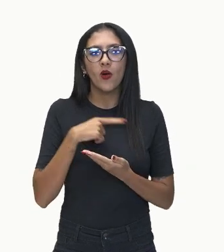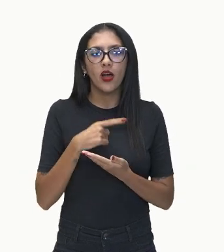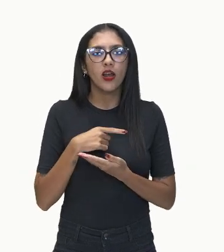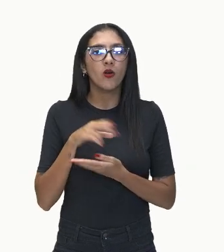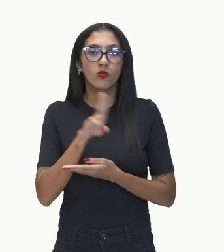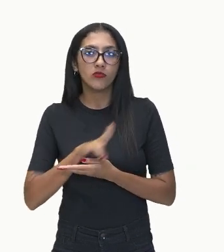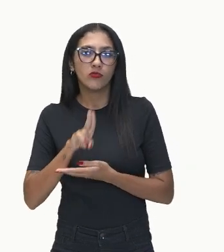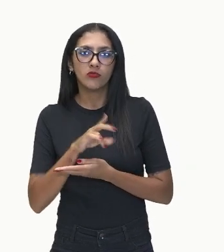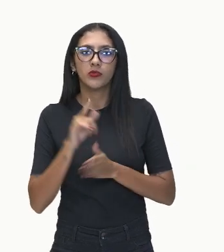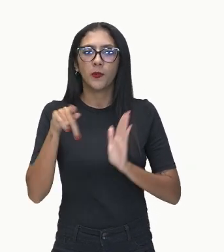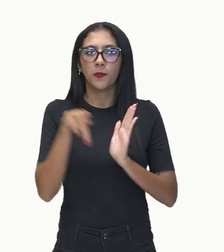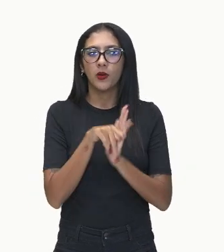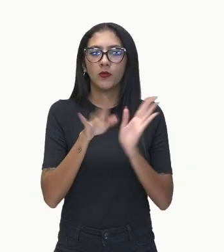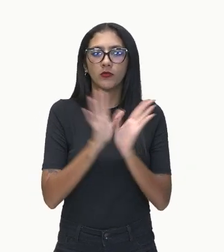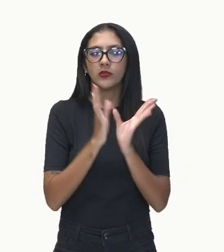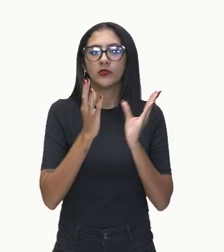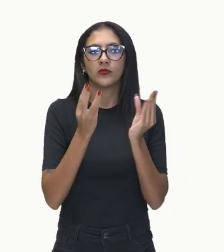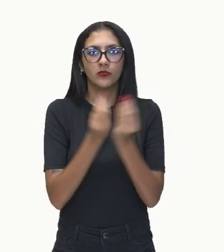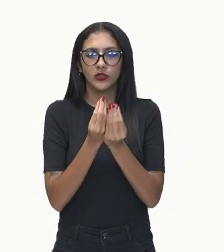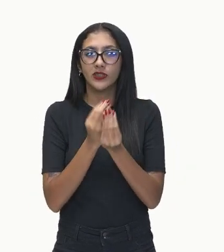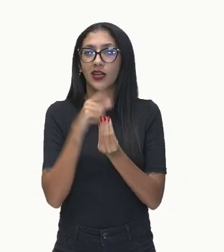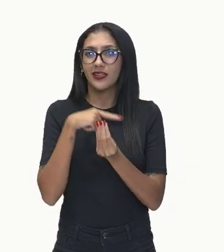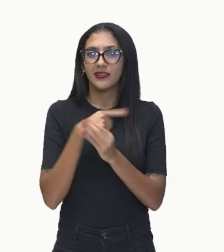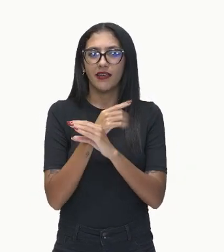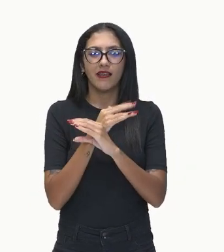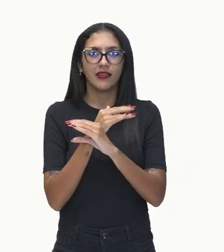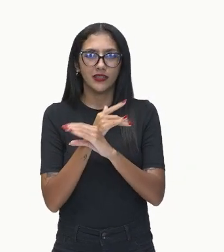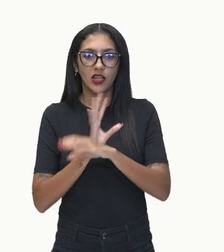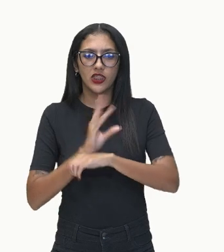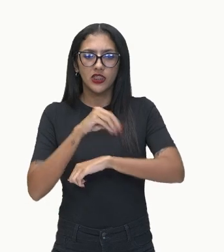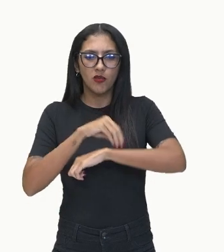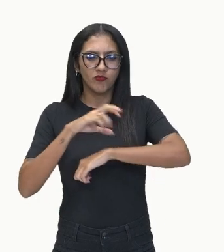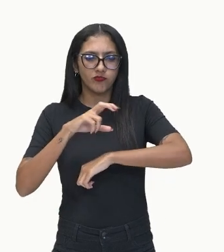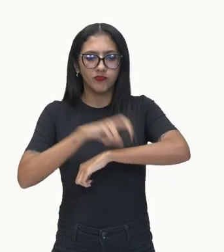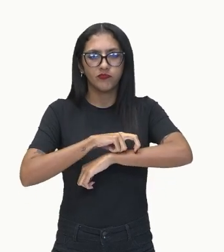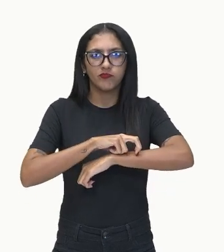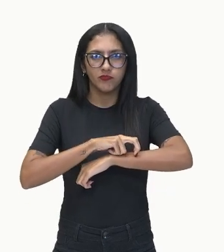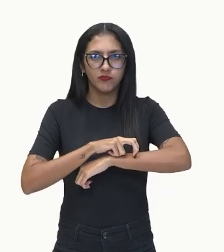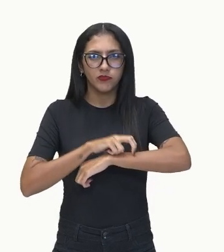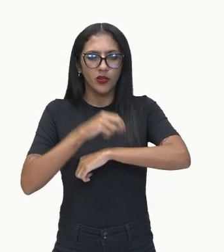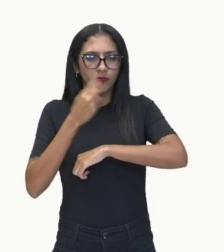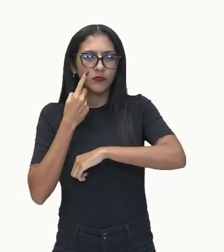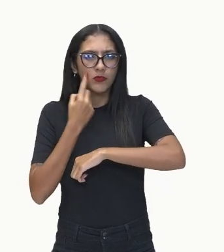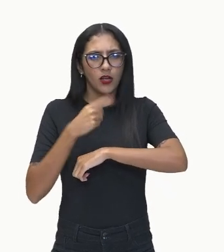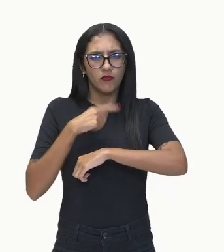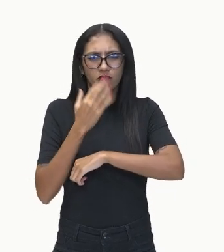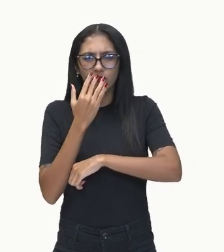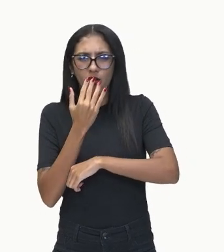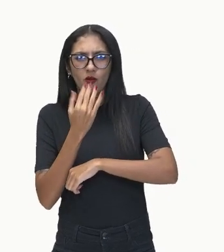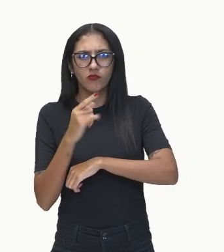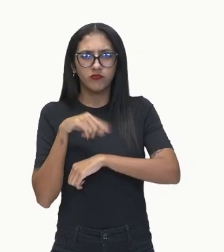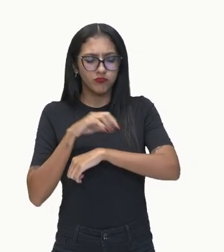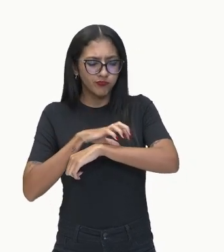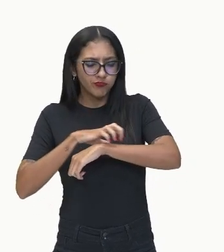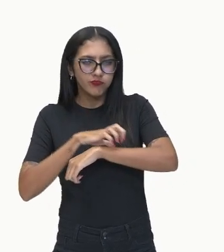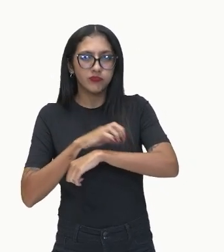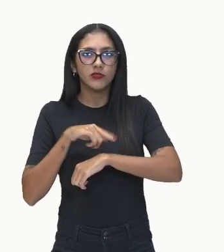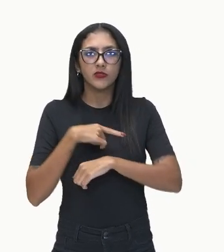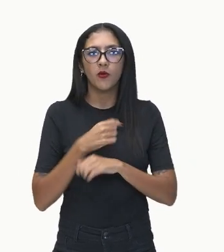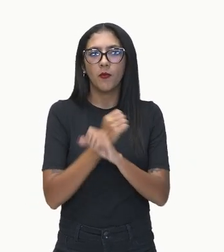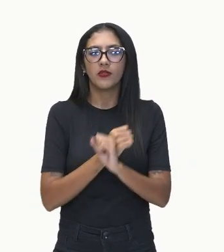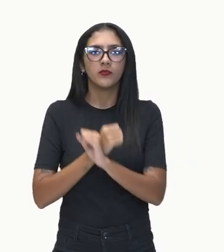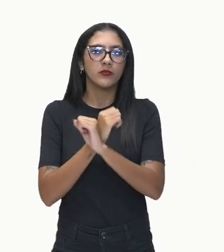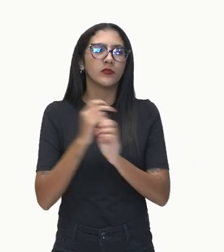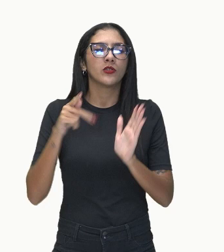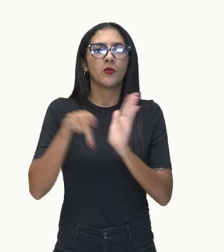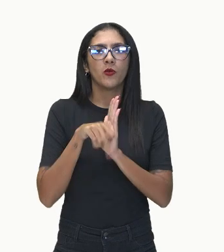ela está inserindo ácido nos seus tecidos, né? Na sua pele. Então, é forma de defesa das formigas,